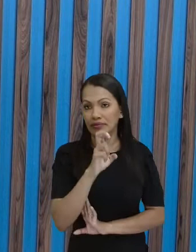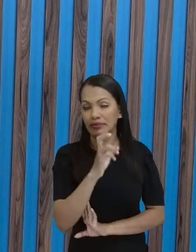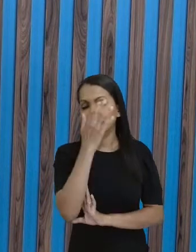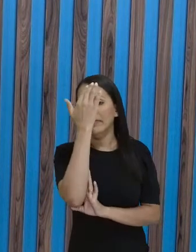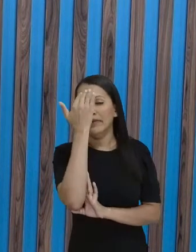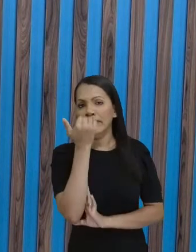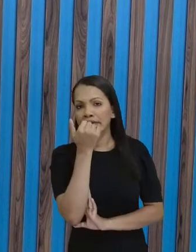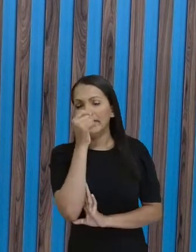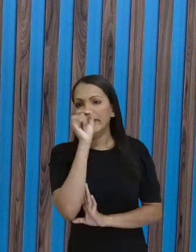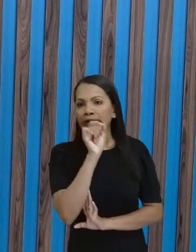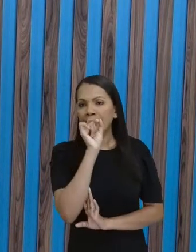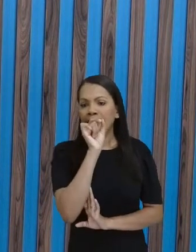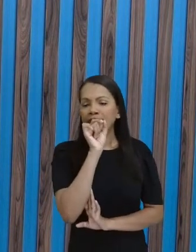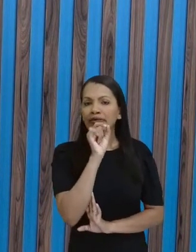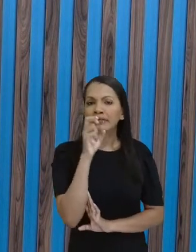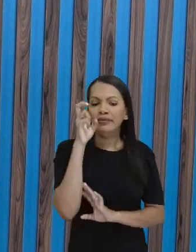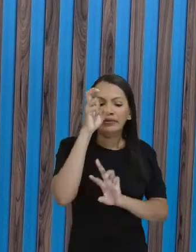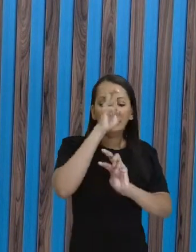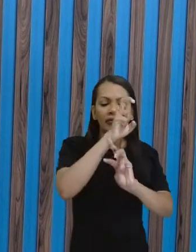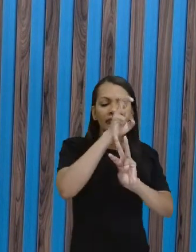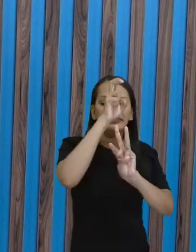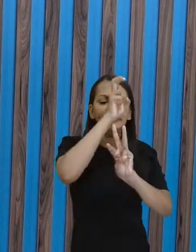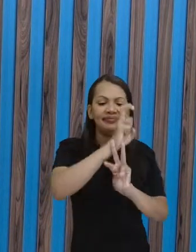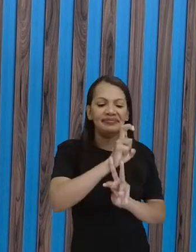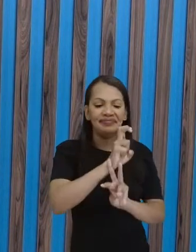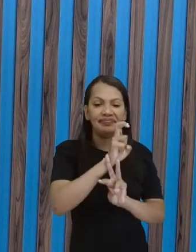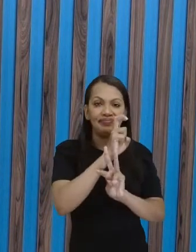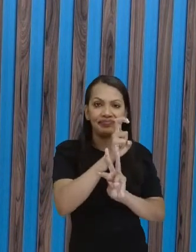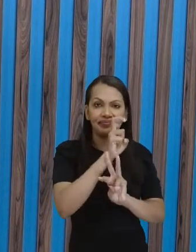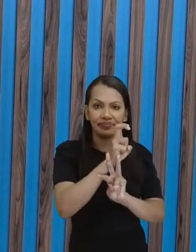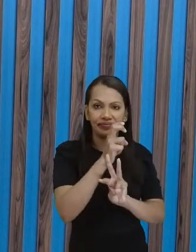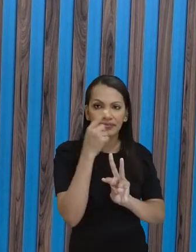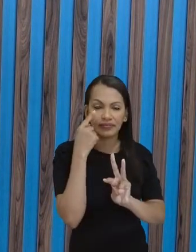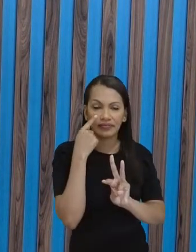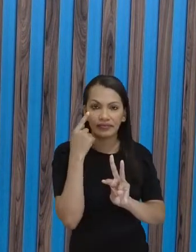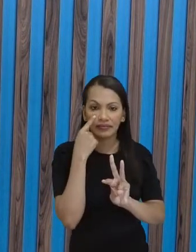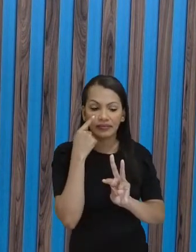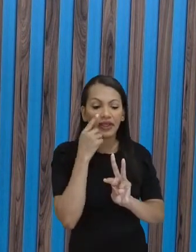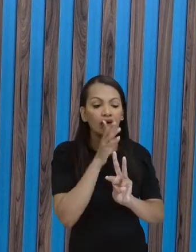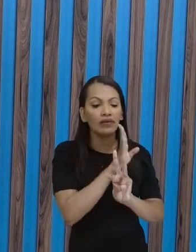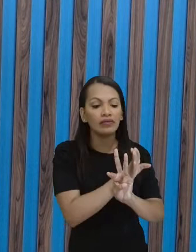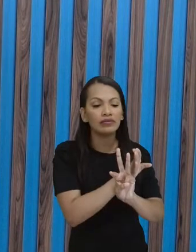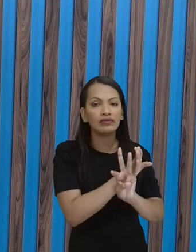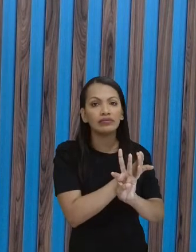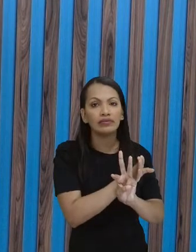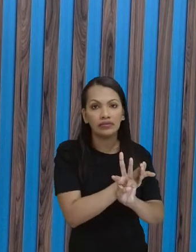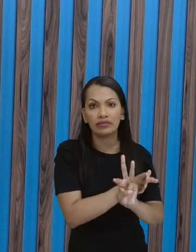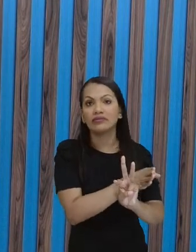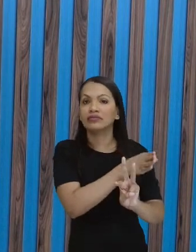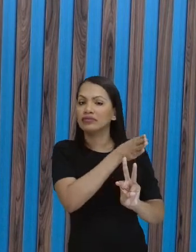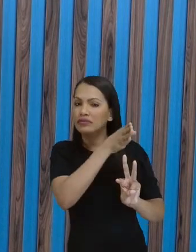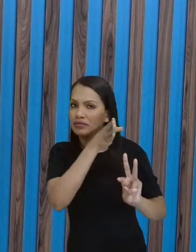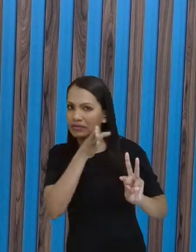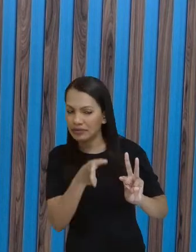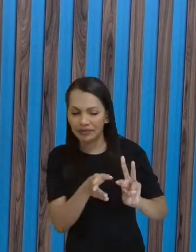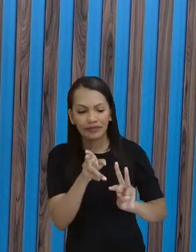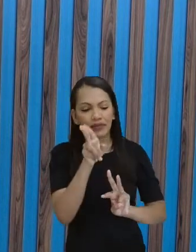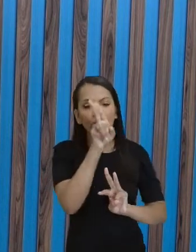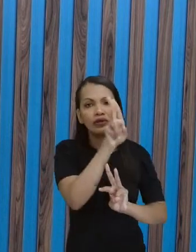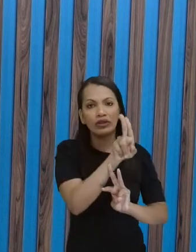Sabendo que o 5 é unidade, a gente sempre olha de trás para frente, ou então